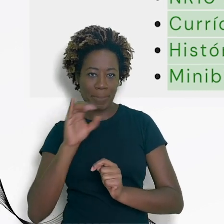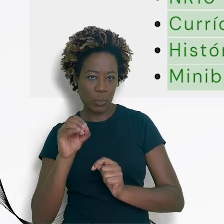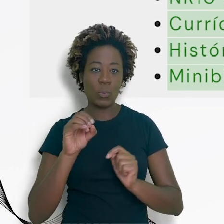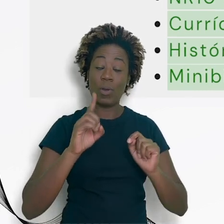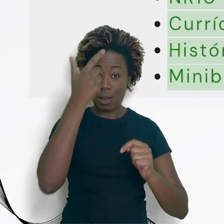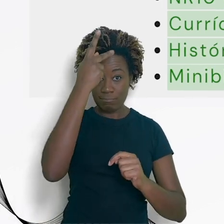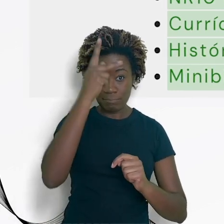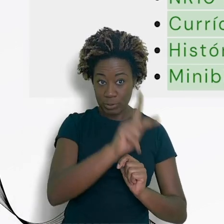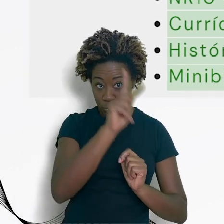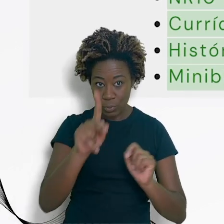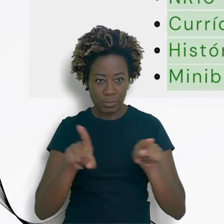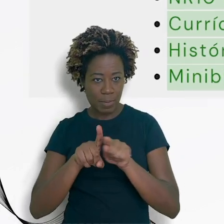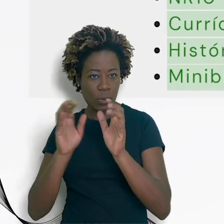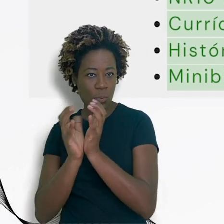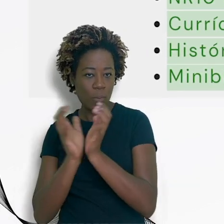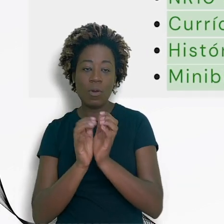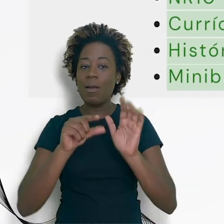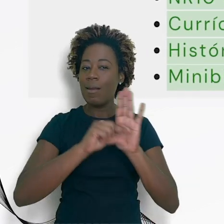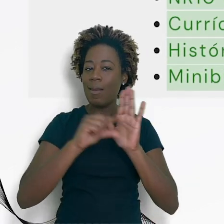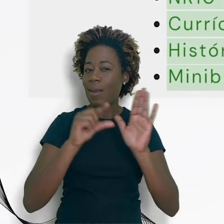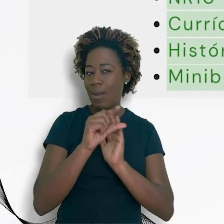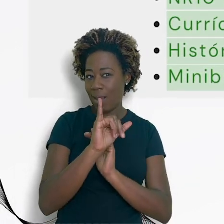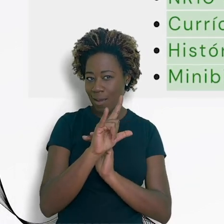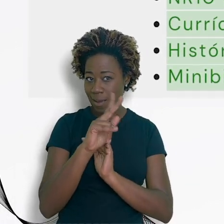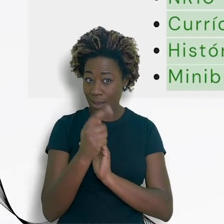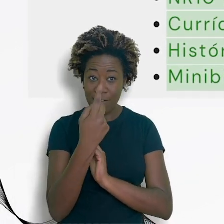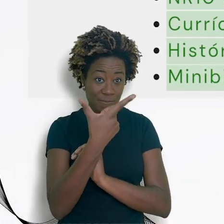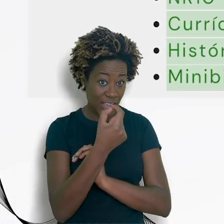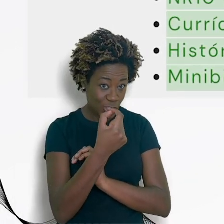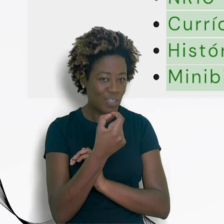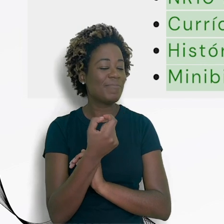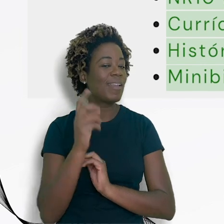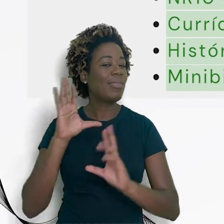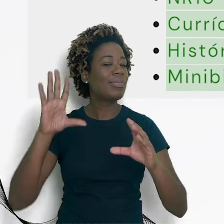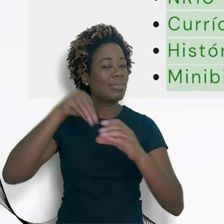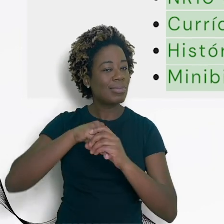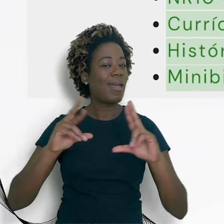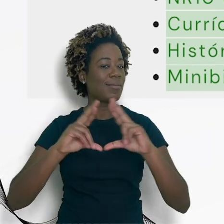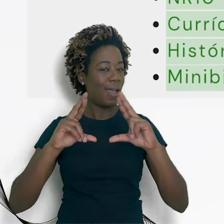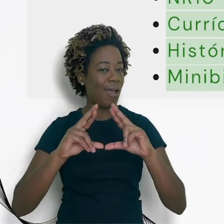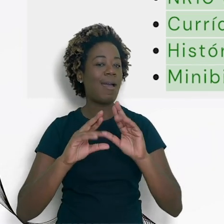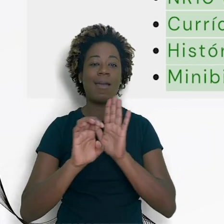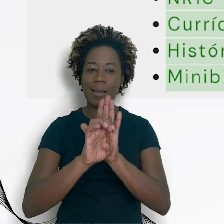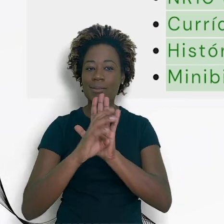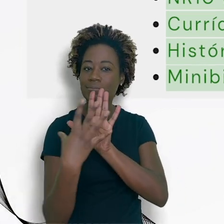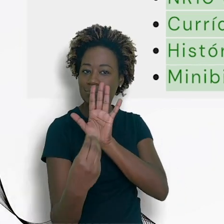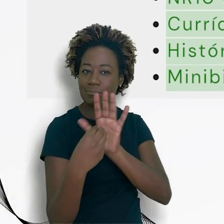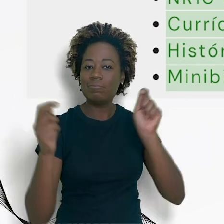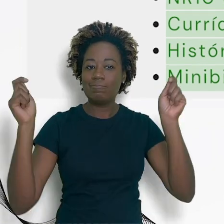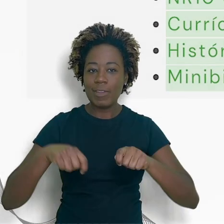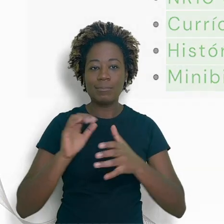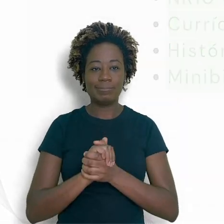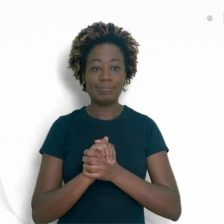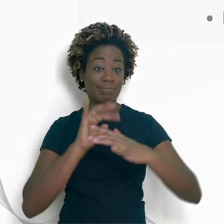individual e do seu grupo. Ela deve conter 20 linhas, não mais que isso. E a mesma coisa, lá no Drive você acha um exemplo para se inspirar.